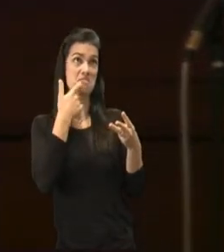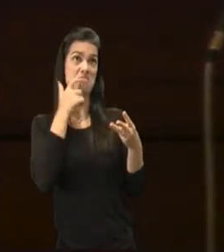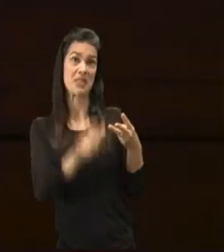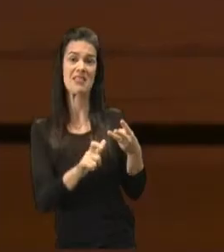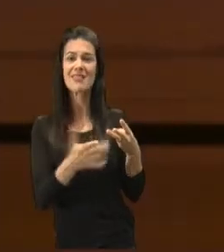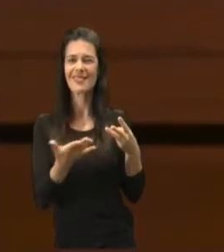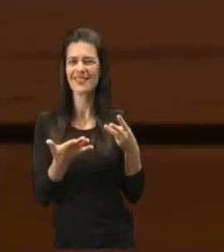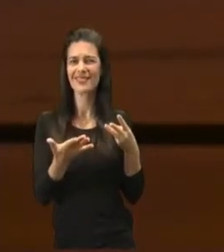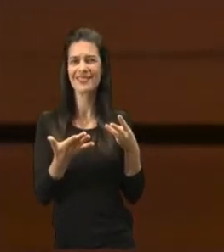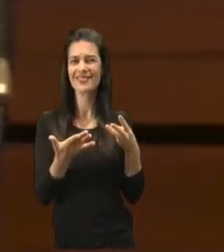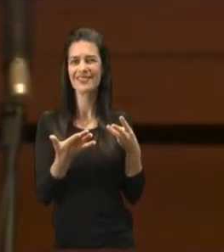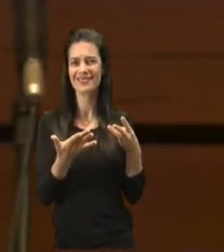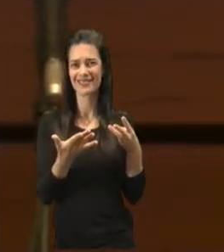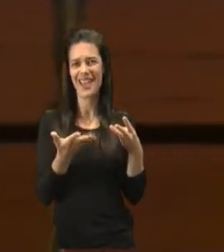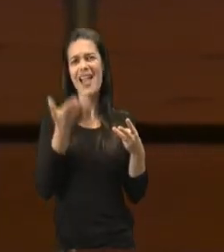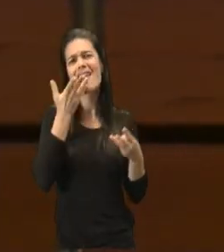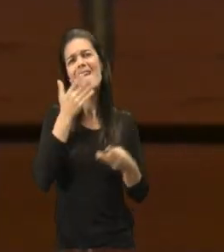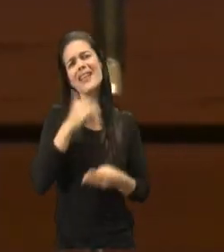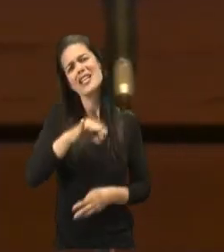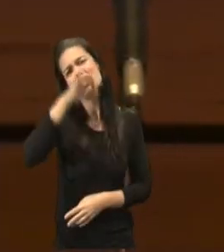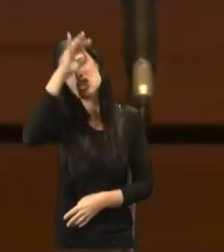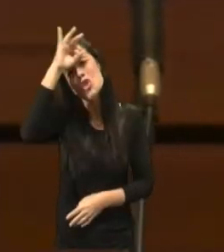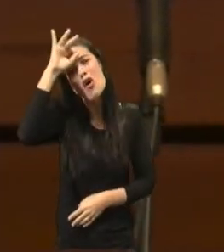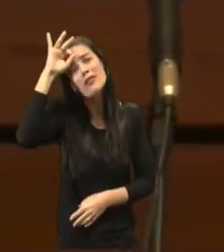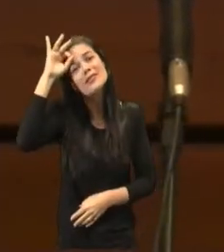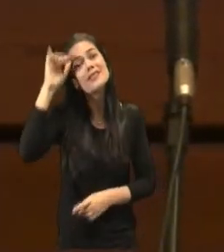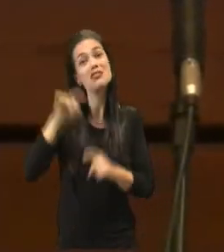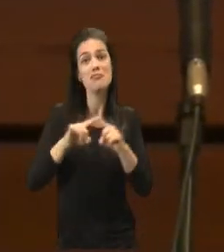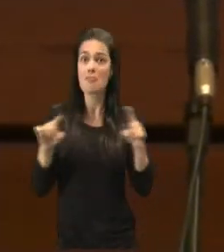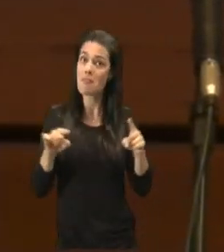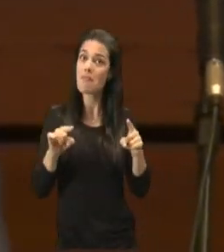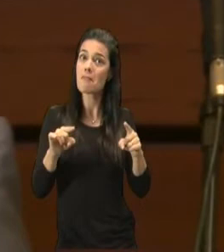Na pureza, sem a malícia, elas estão percebendo.